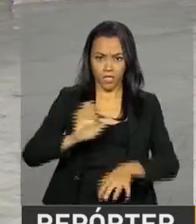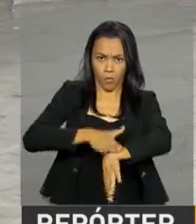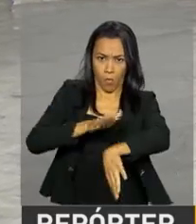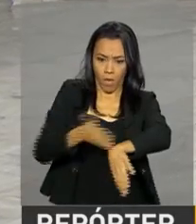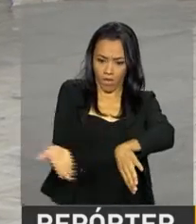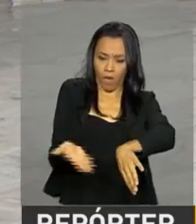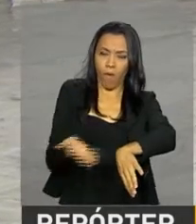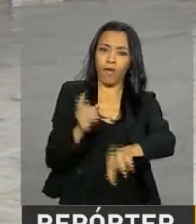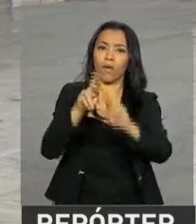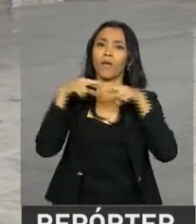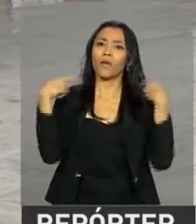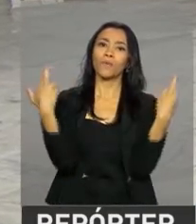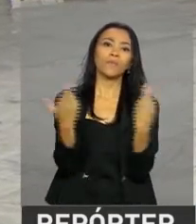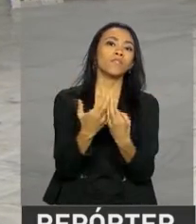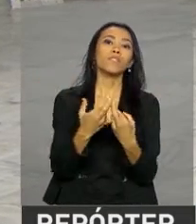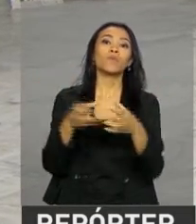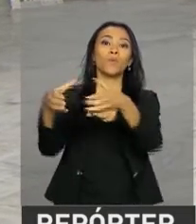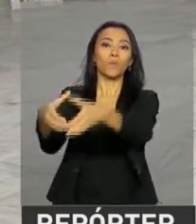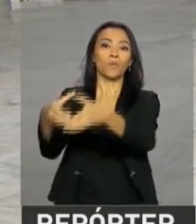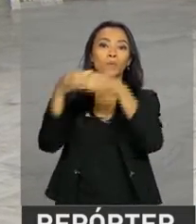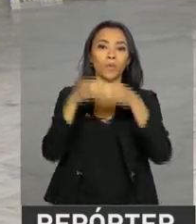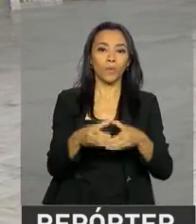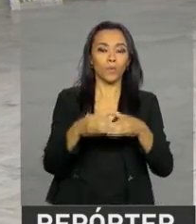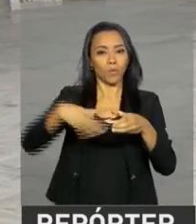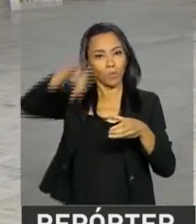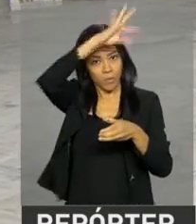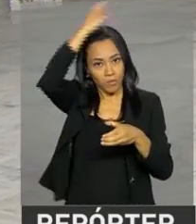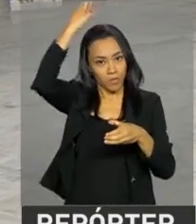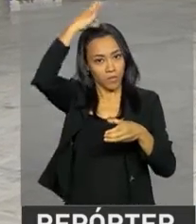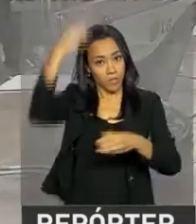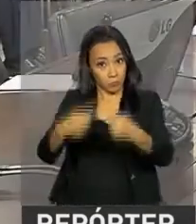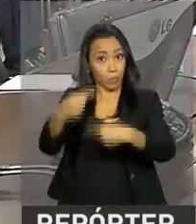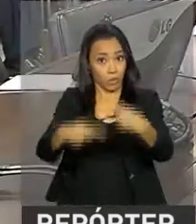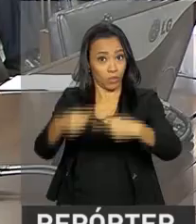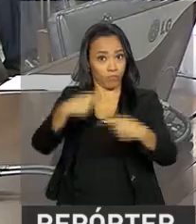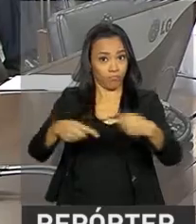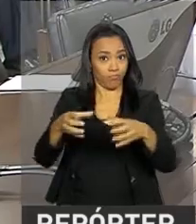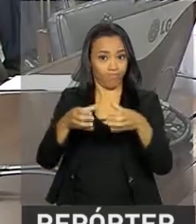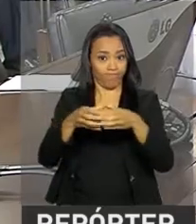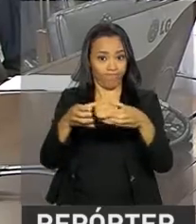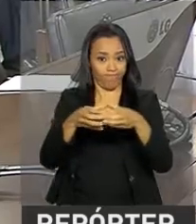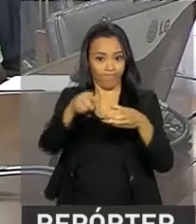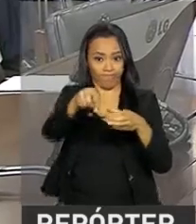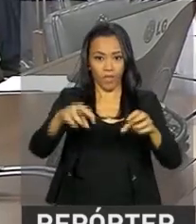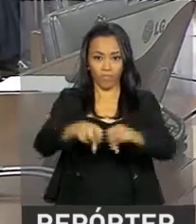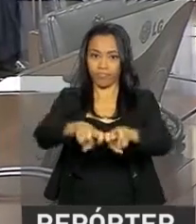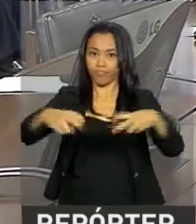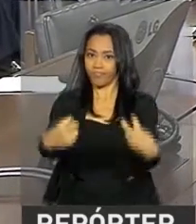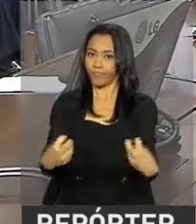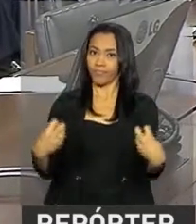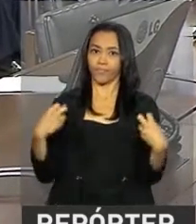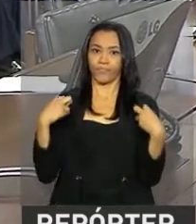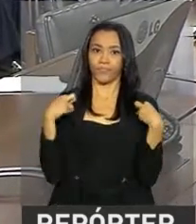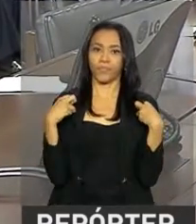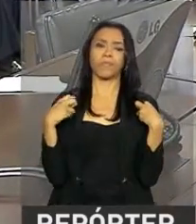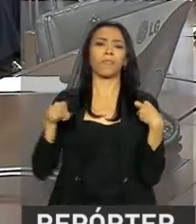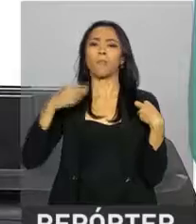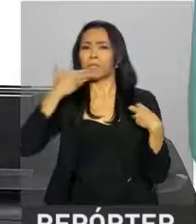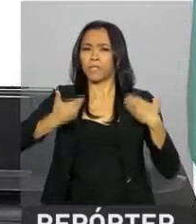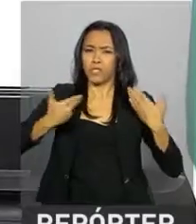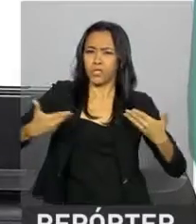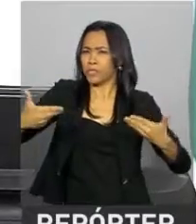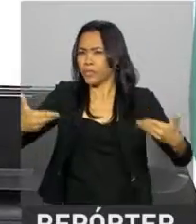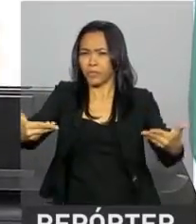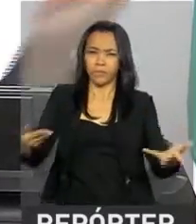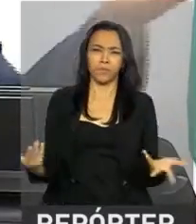momento com a bancada do espírito santo no congresso nacional os senadores e os deputados vieram trazer demandas estruturais